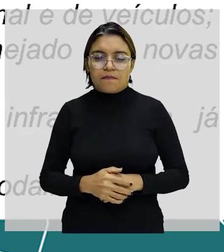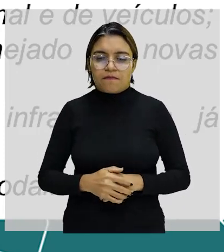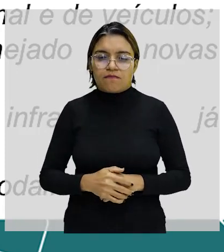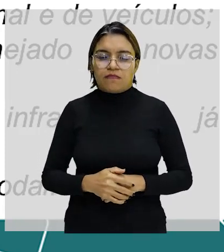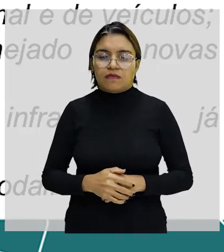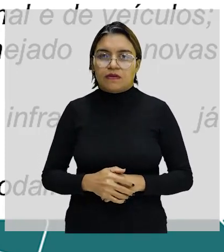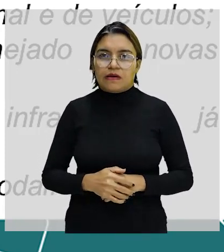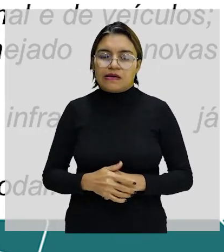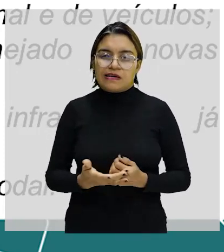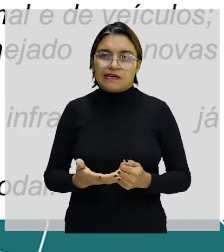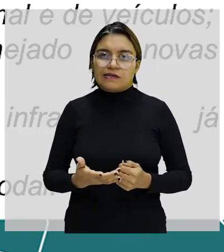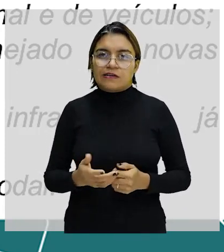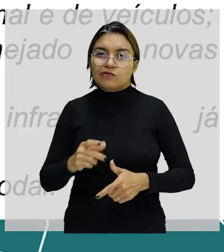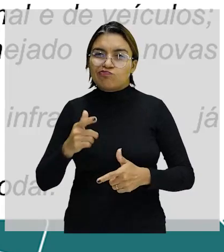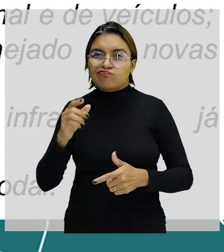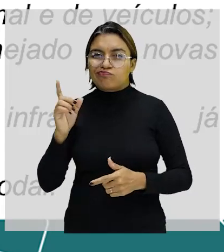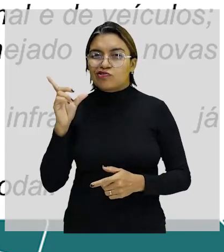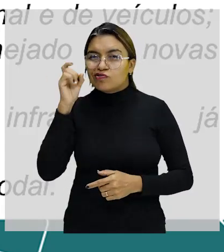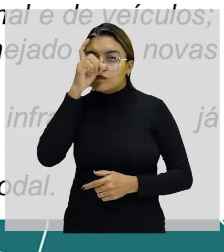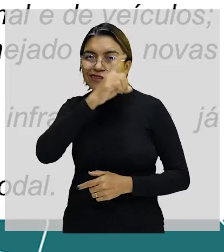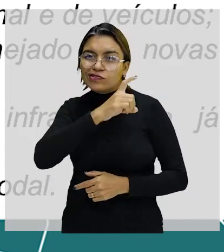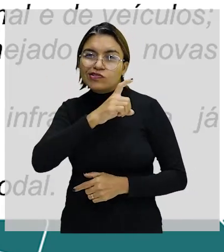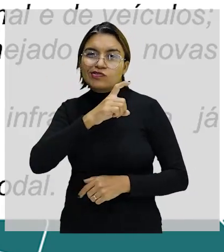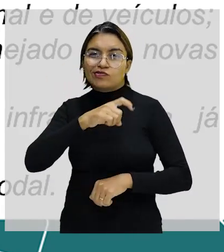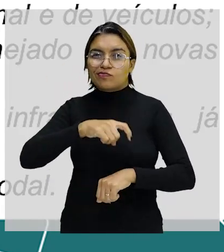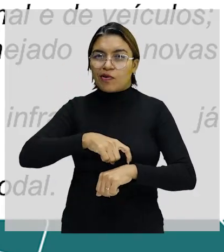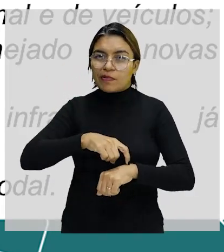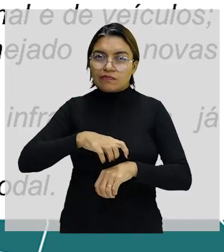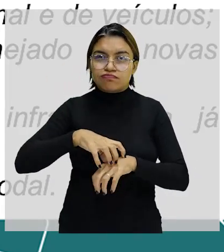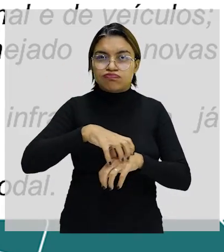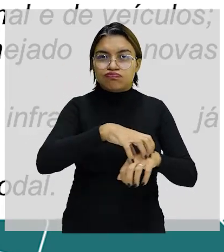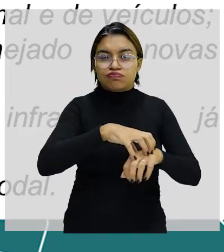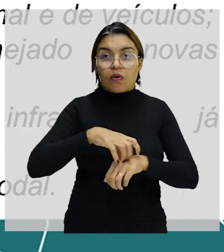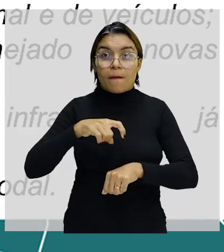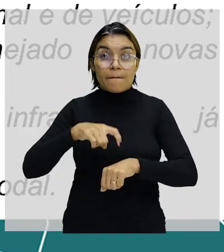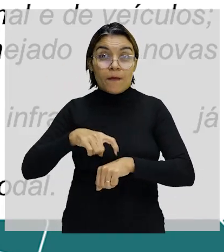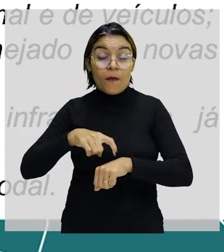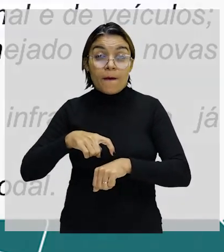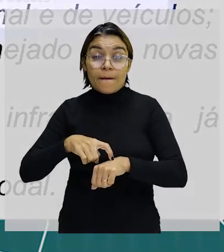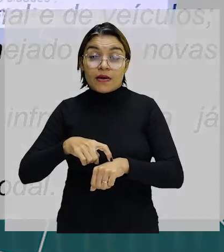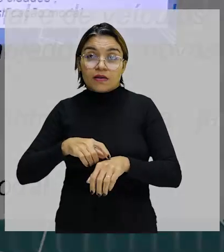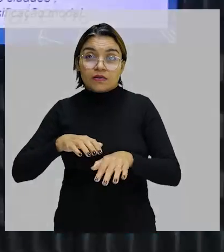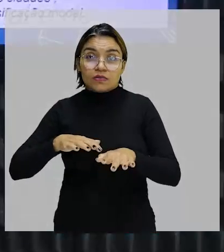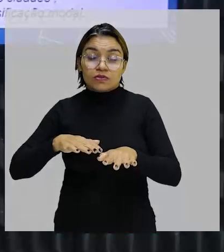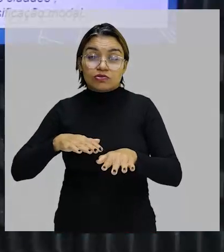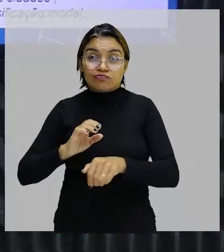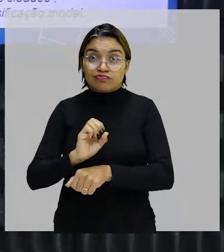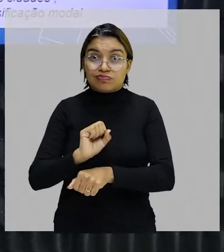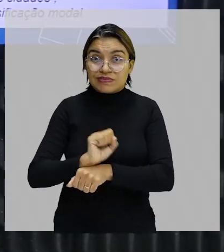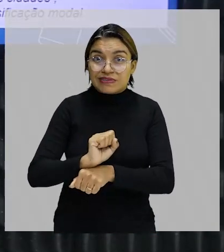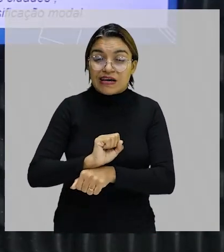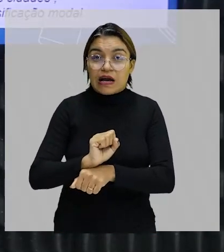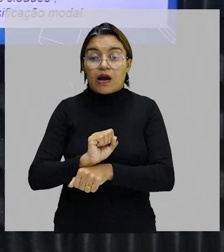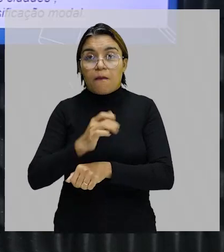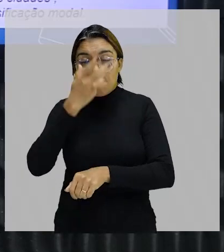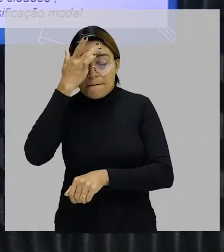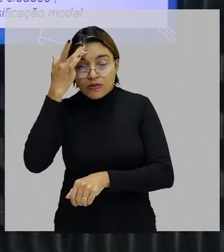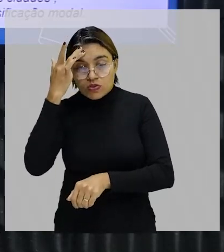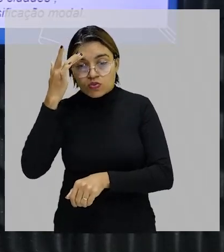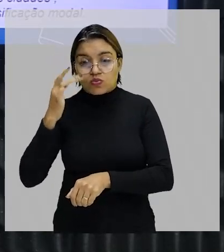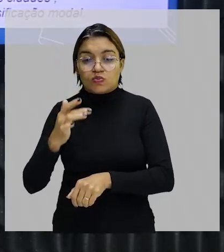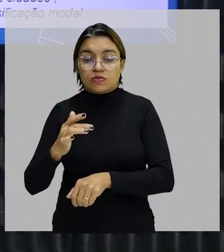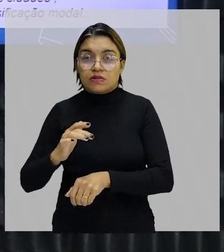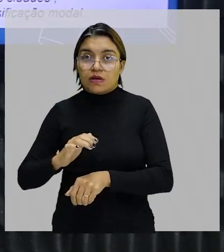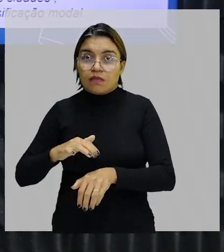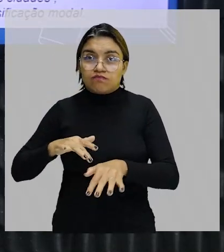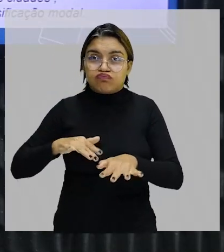de um ponto para outro para a cidade, principalmente em horários específicos de grande fluxo de pessoas, né?